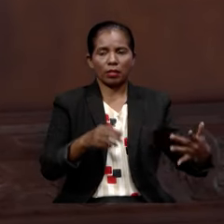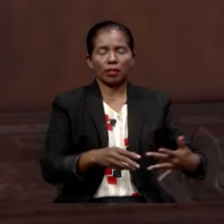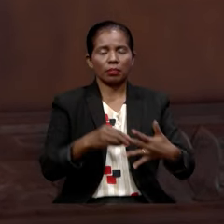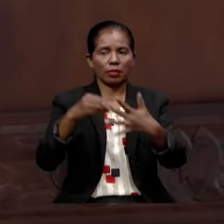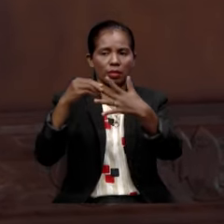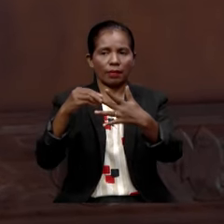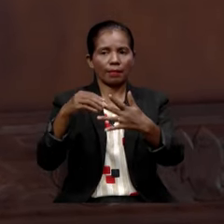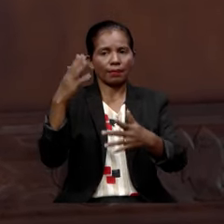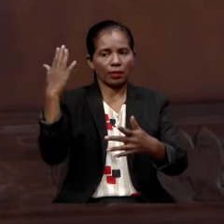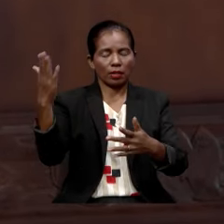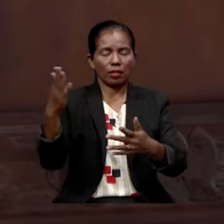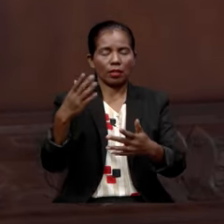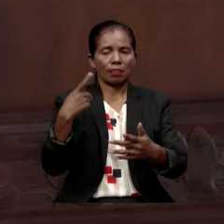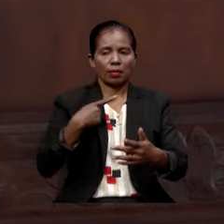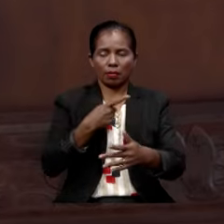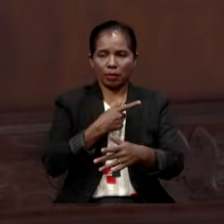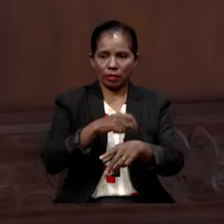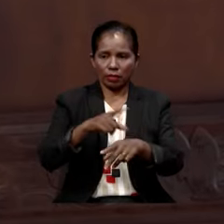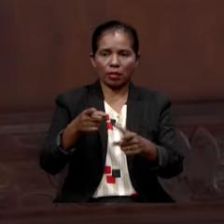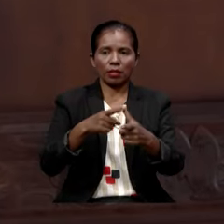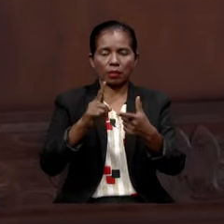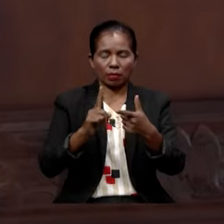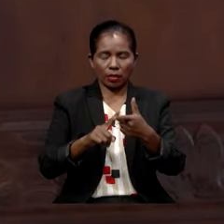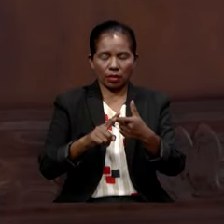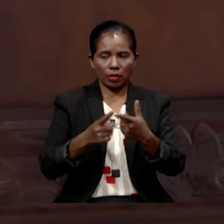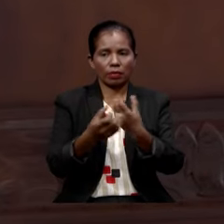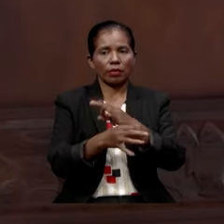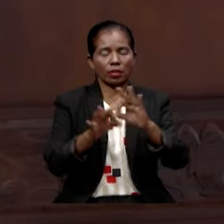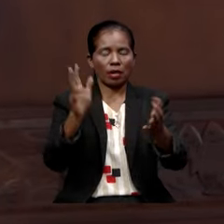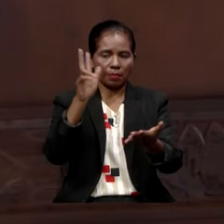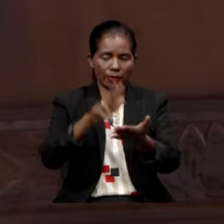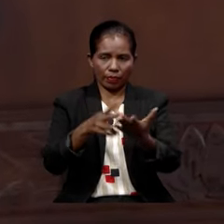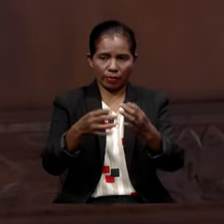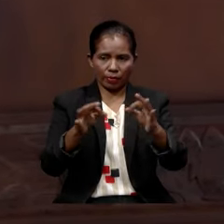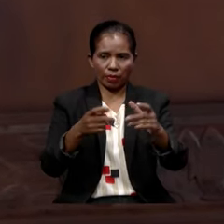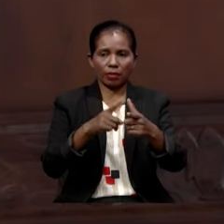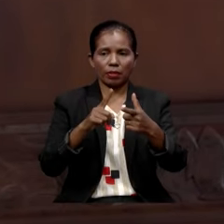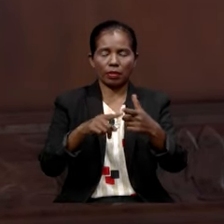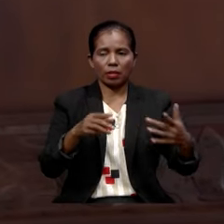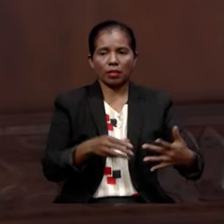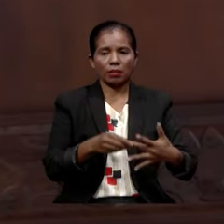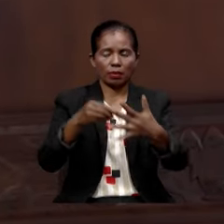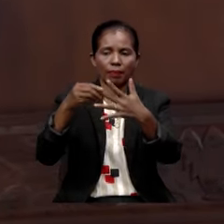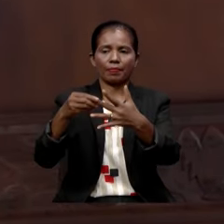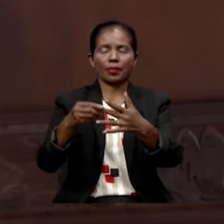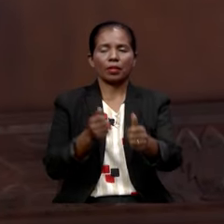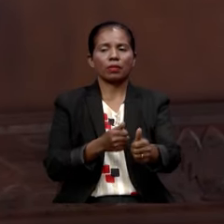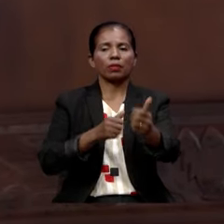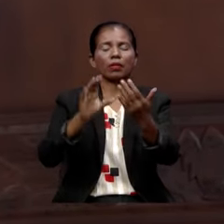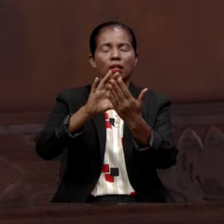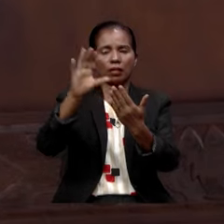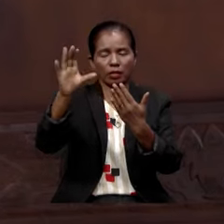a plenária. Depois de generalidade te aprova te, depois ba especialidade, no tuir cal